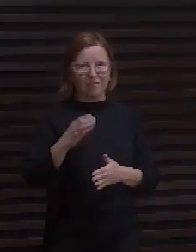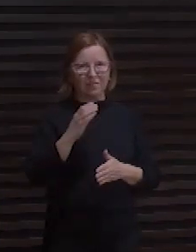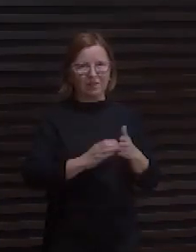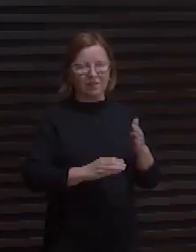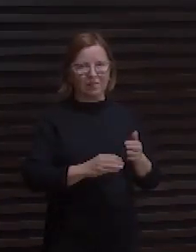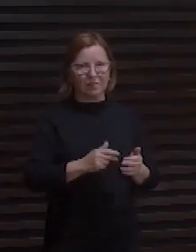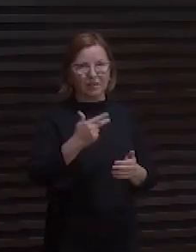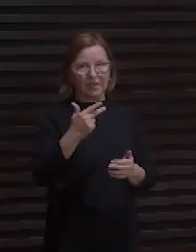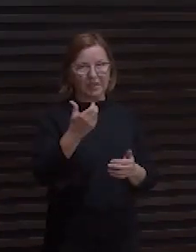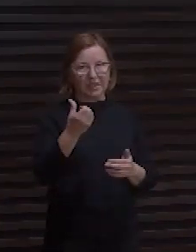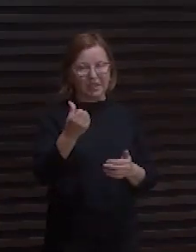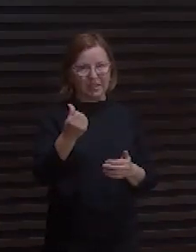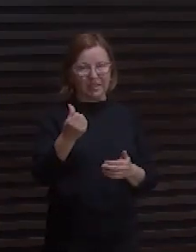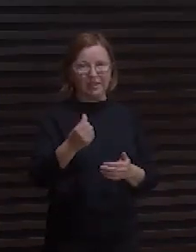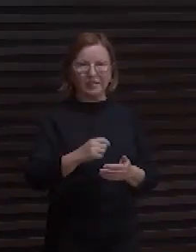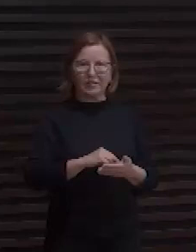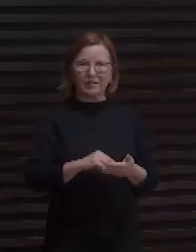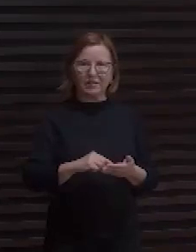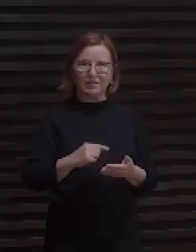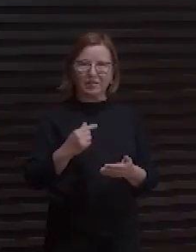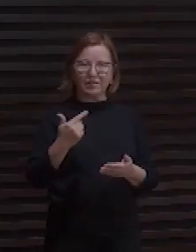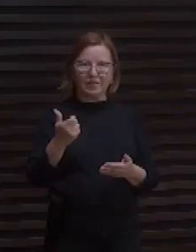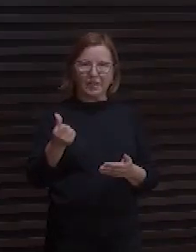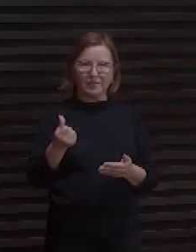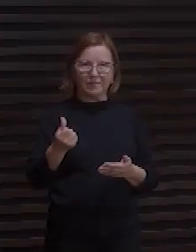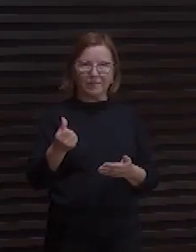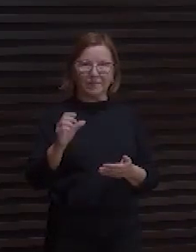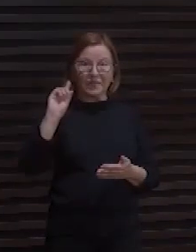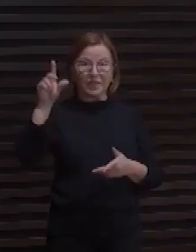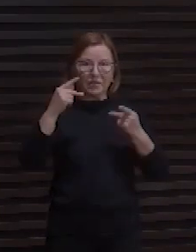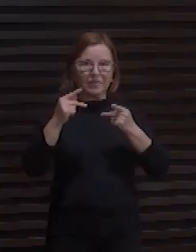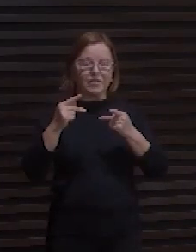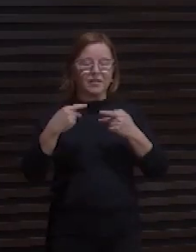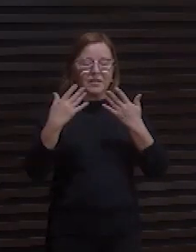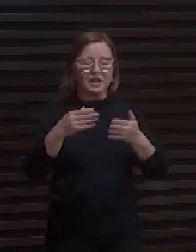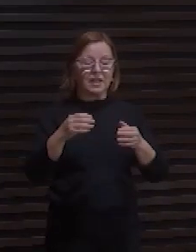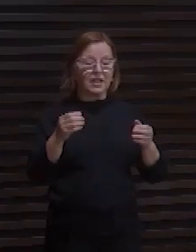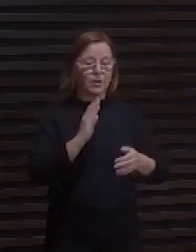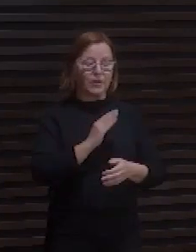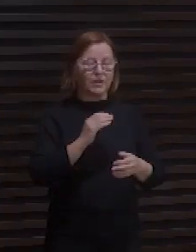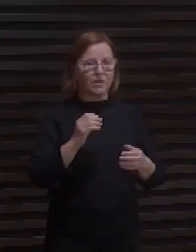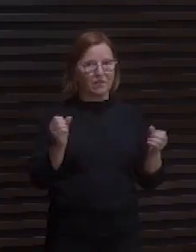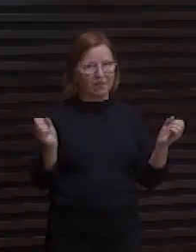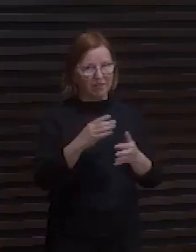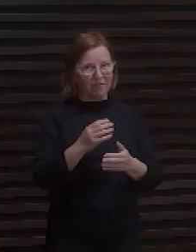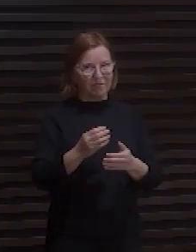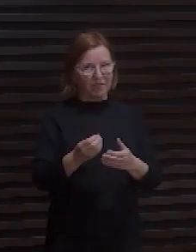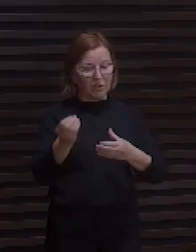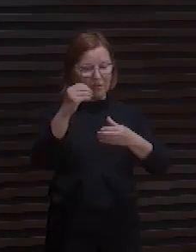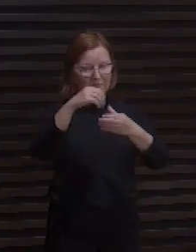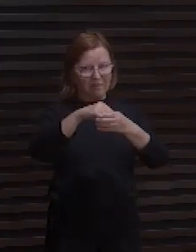vou ler na versão NAA. Eu lhes darei um coração novo, e porei dentro de vós